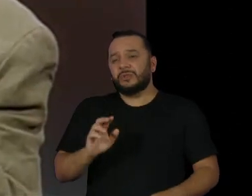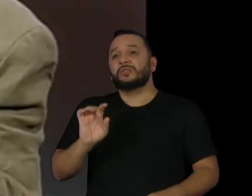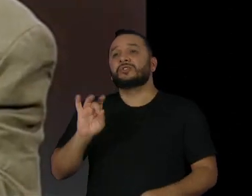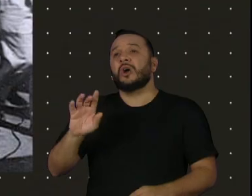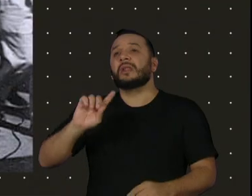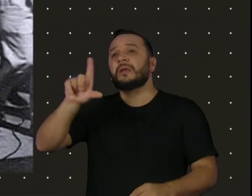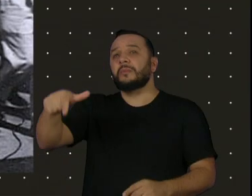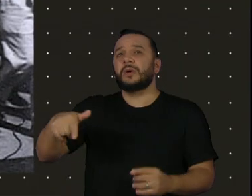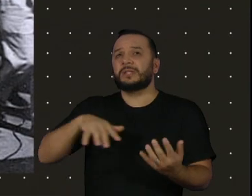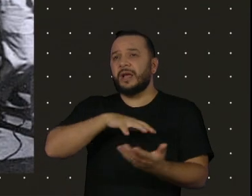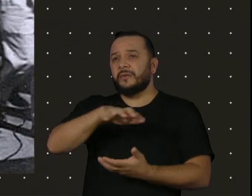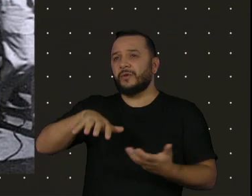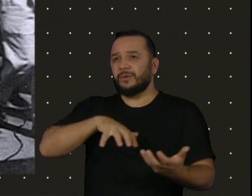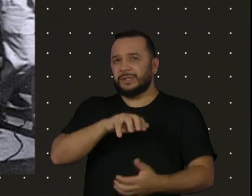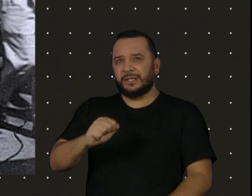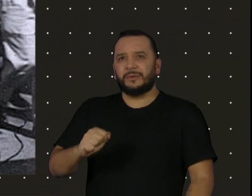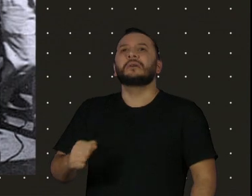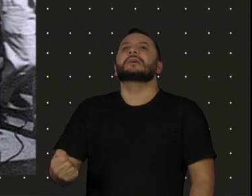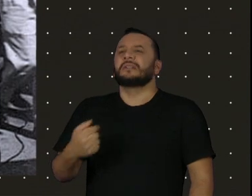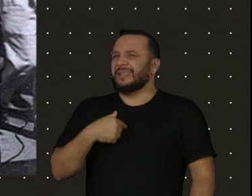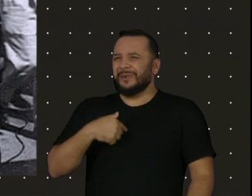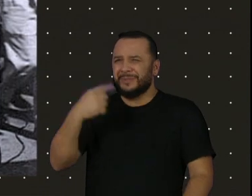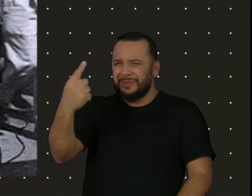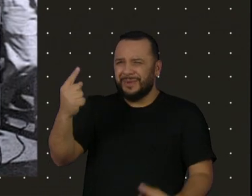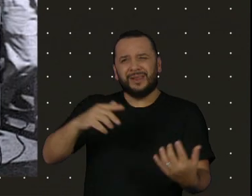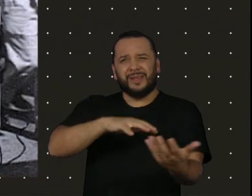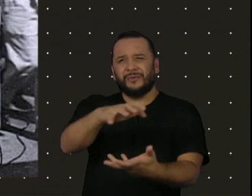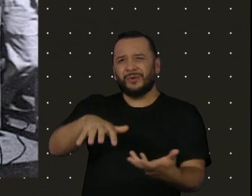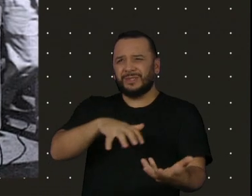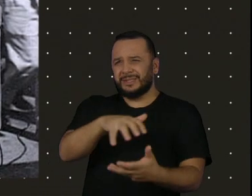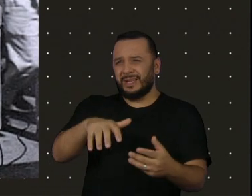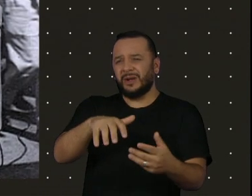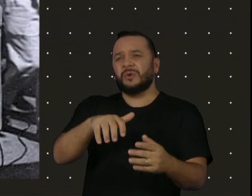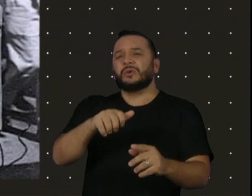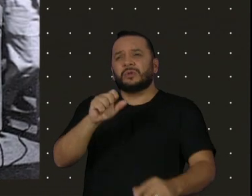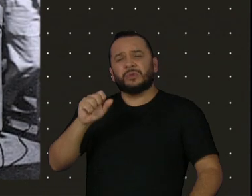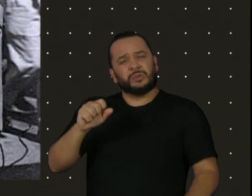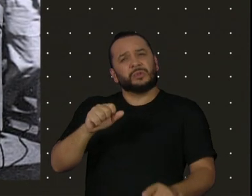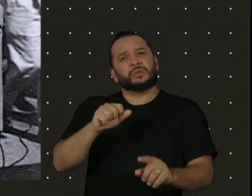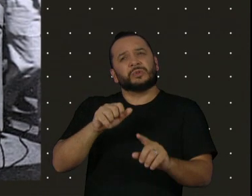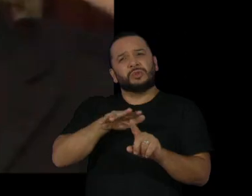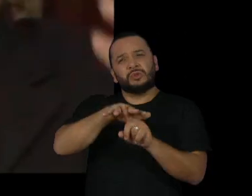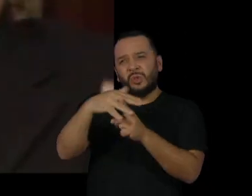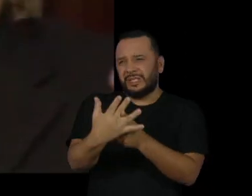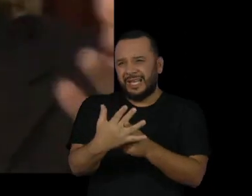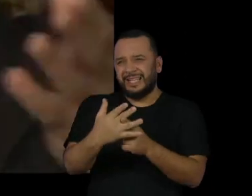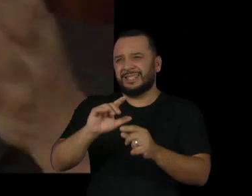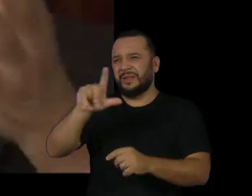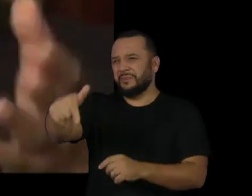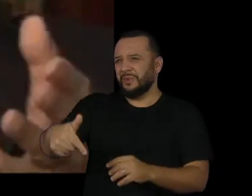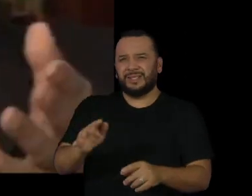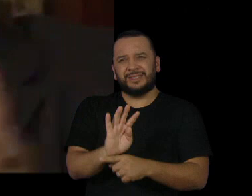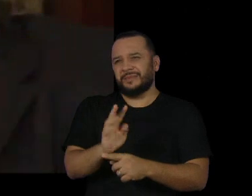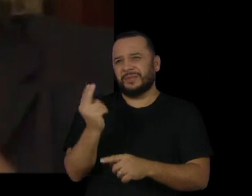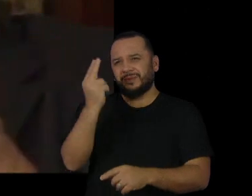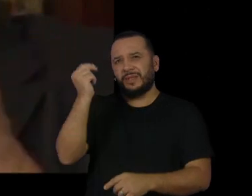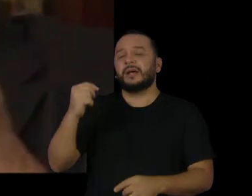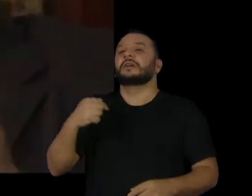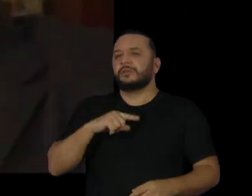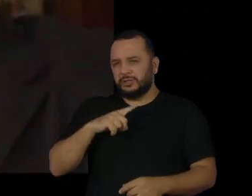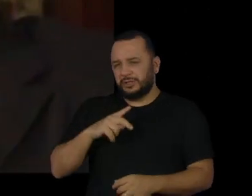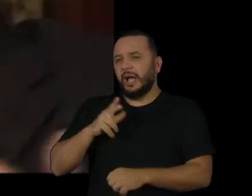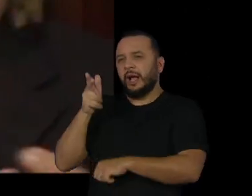Revolução. Então eu ia esperar fazer a Revolução Socialista para depois fazer cinema. Agora eu já tinha câmera, eu